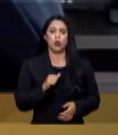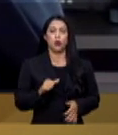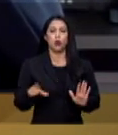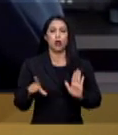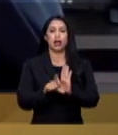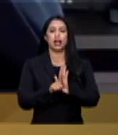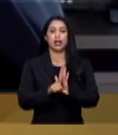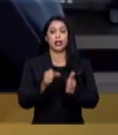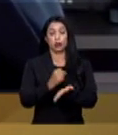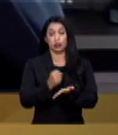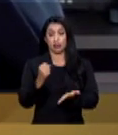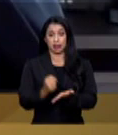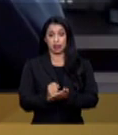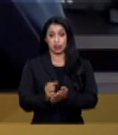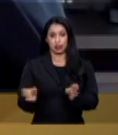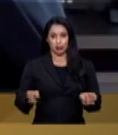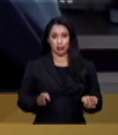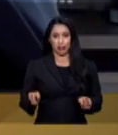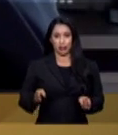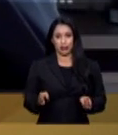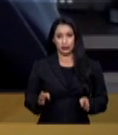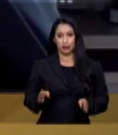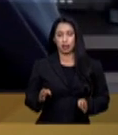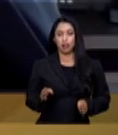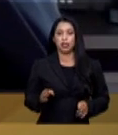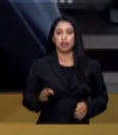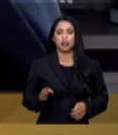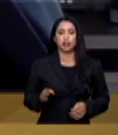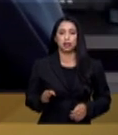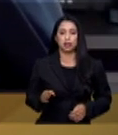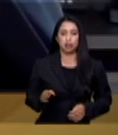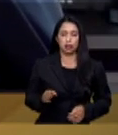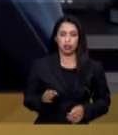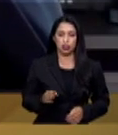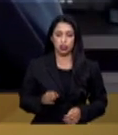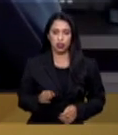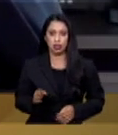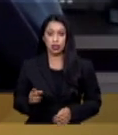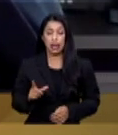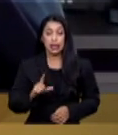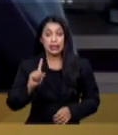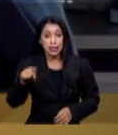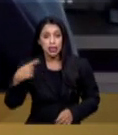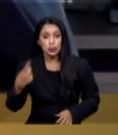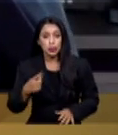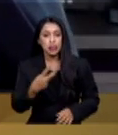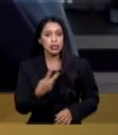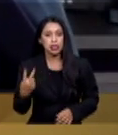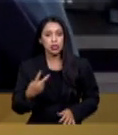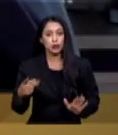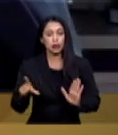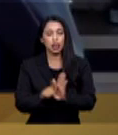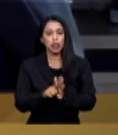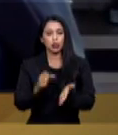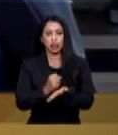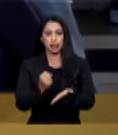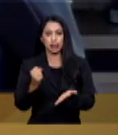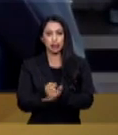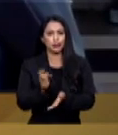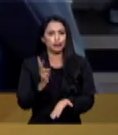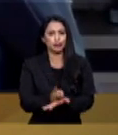permitindo a contratação temporária, depois tivemos a segunda lei permitindo a contratação temporária para o mesmo lugar,